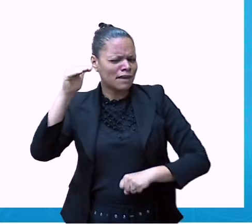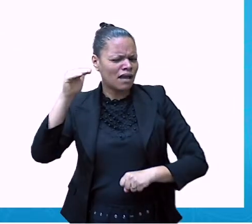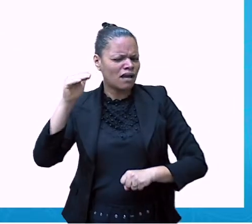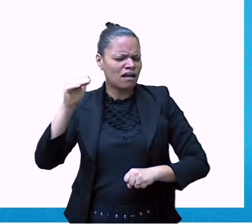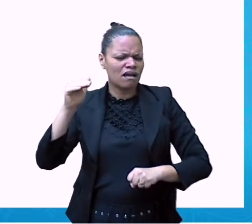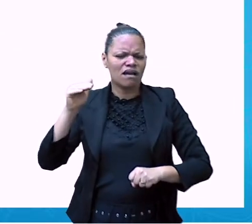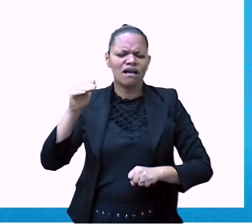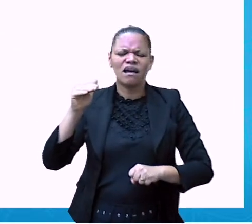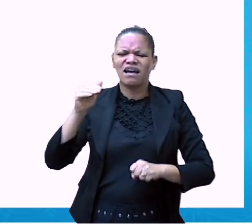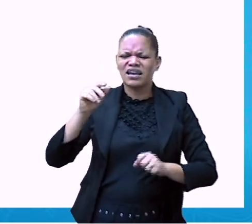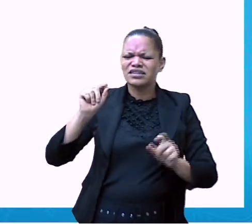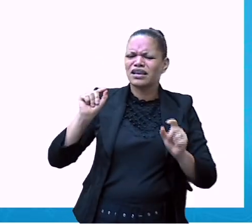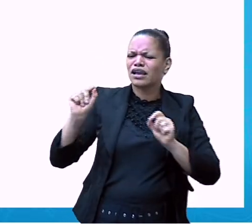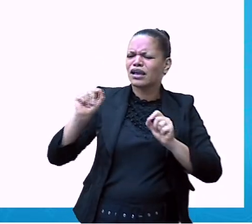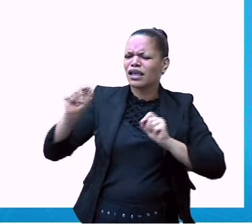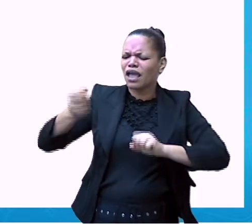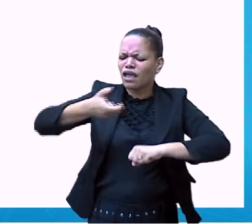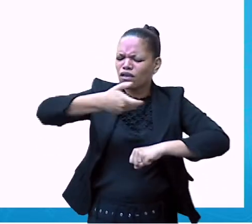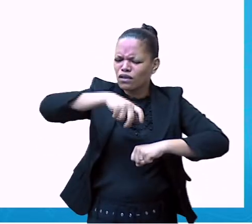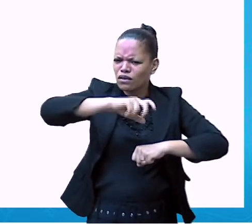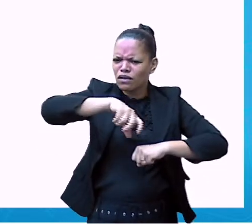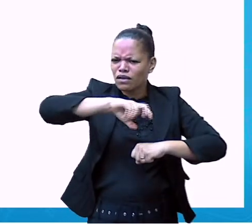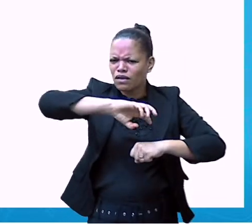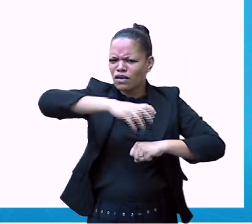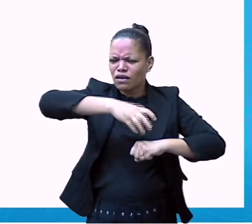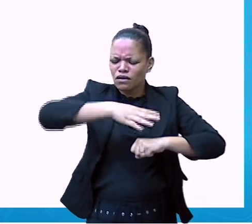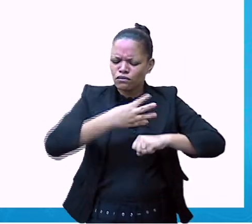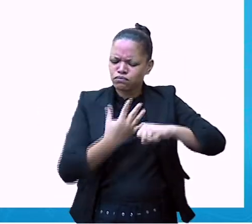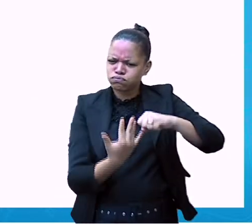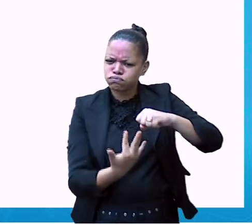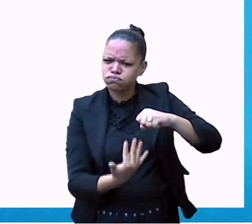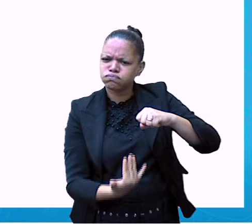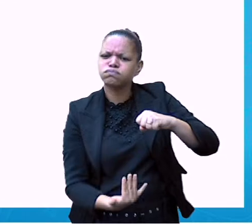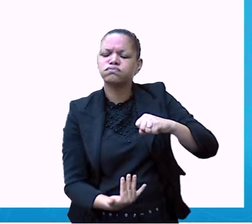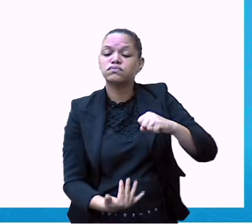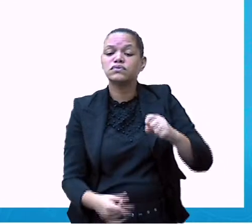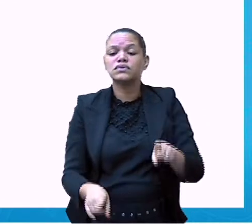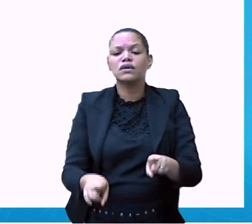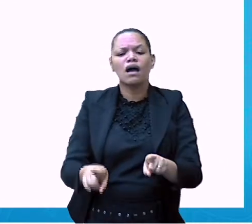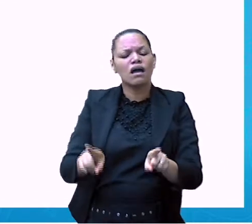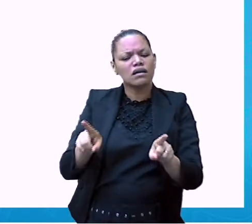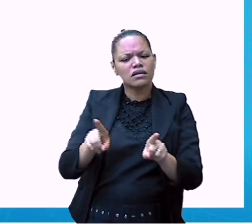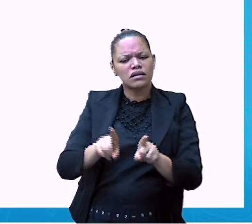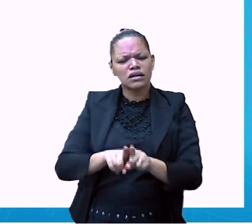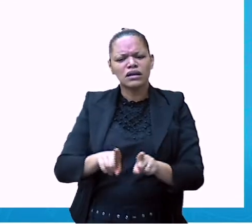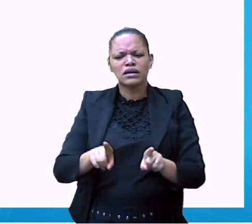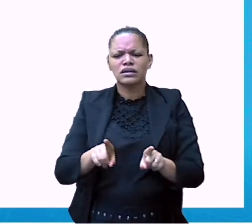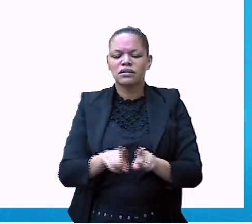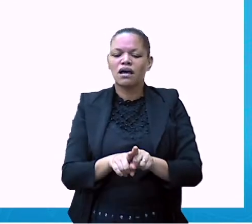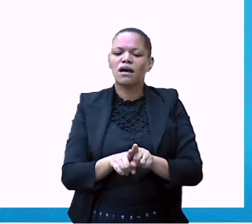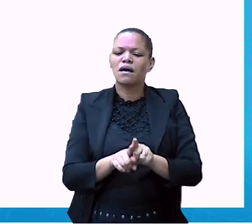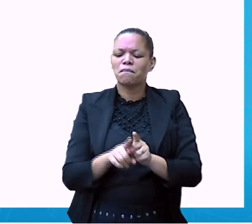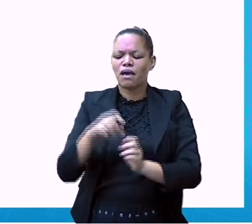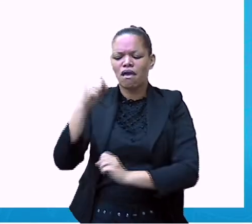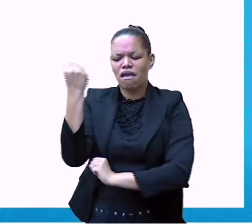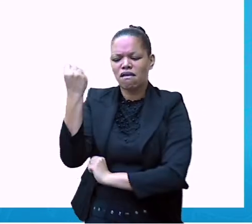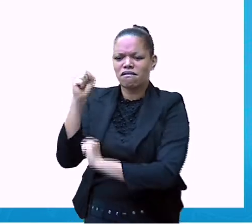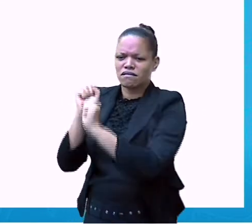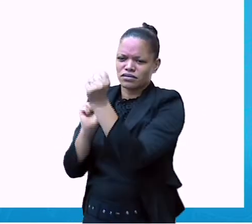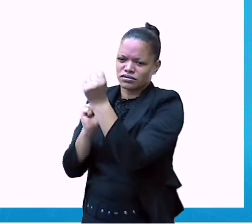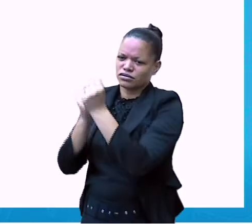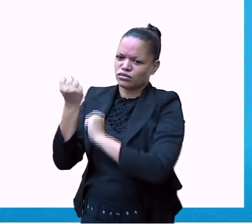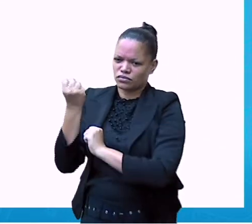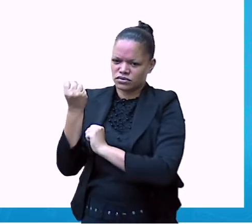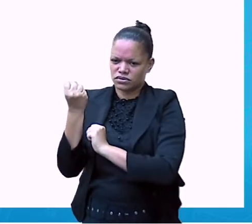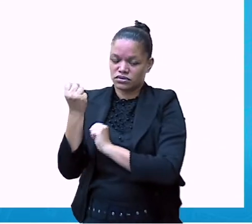Reflexão. Você considera que nas grandes metrópoles o uso doméstico das águas